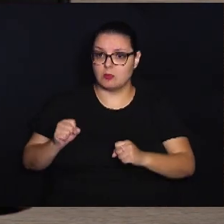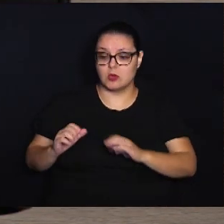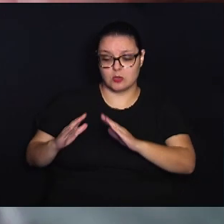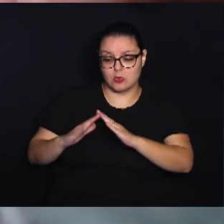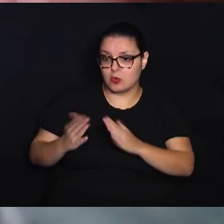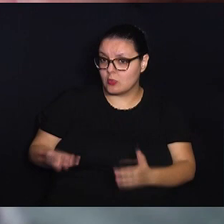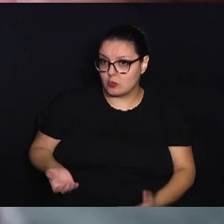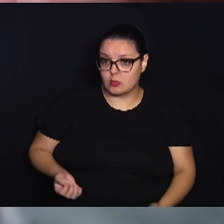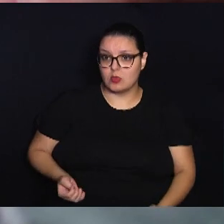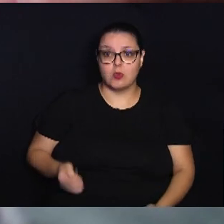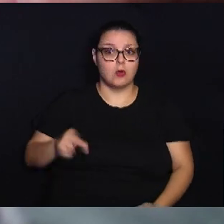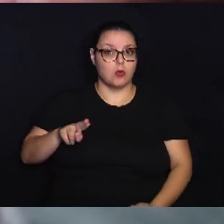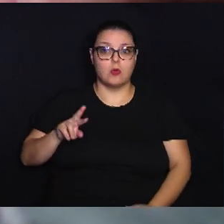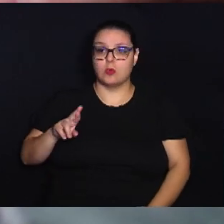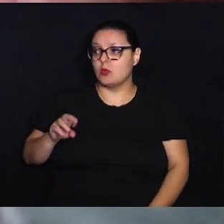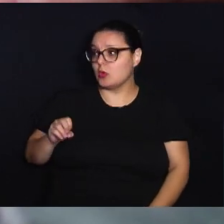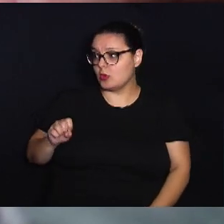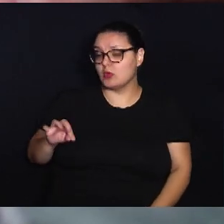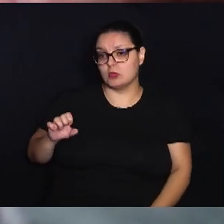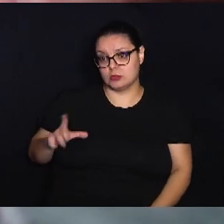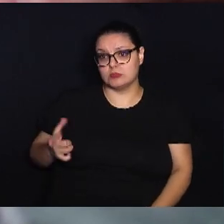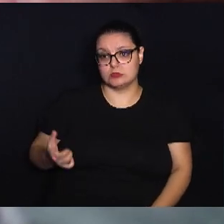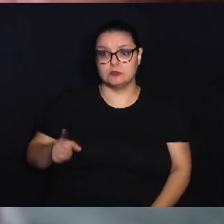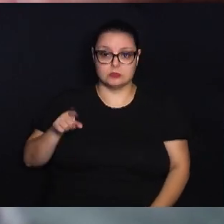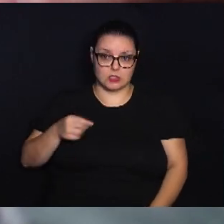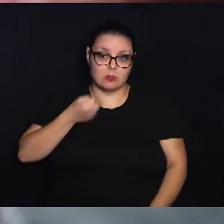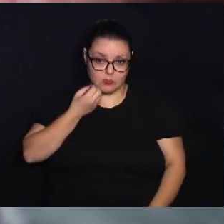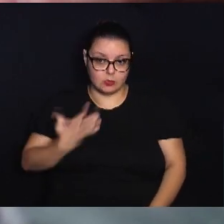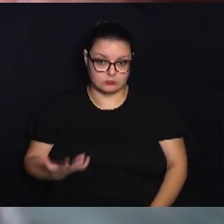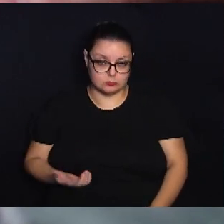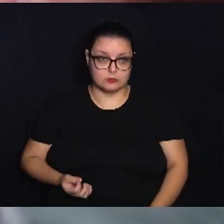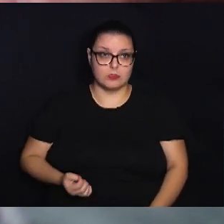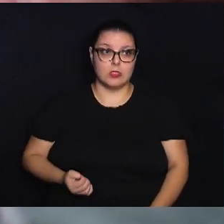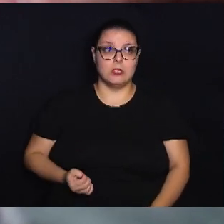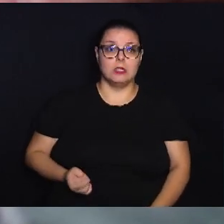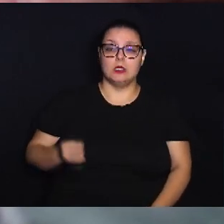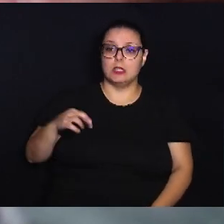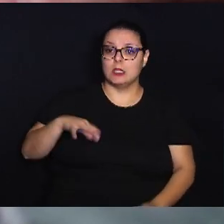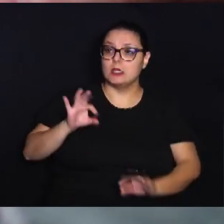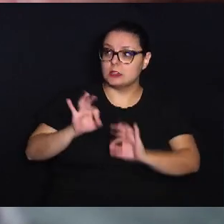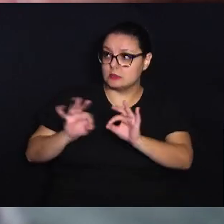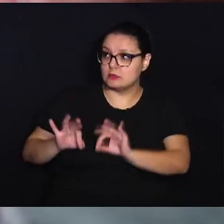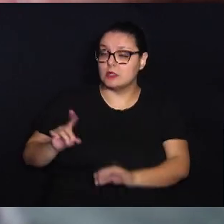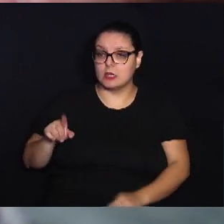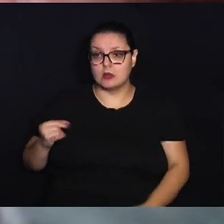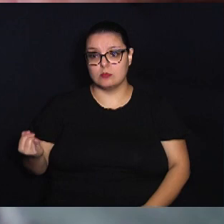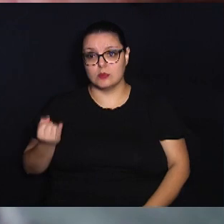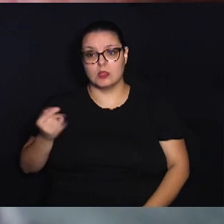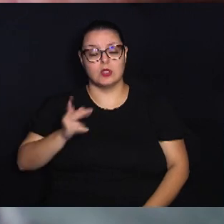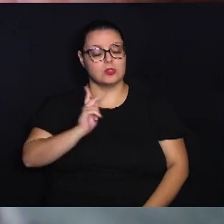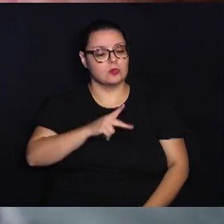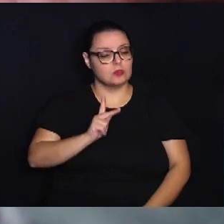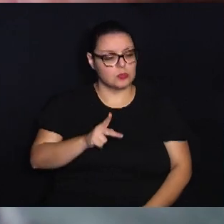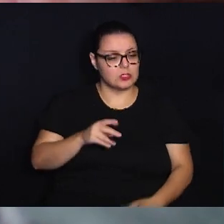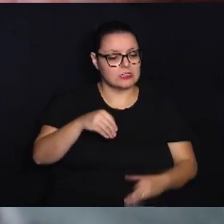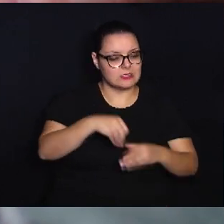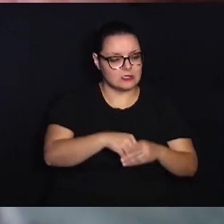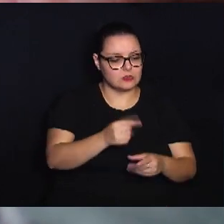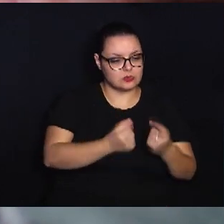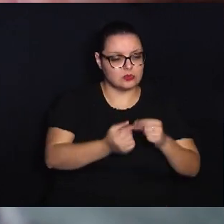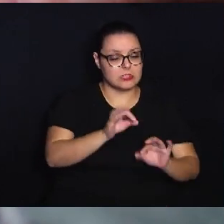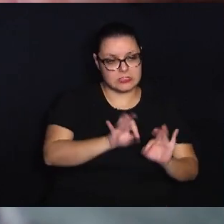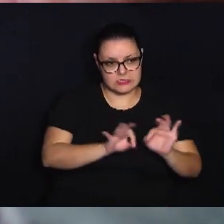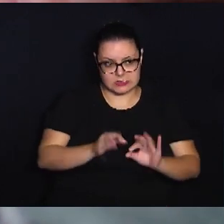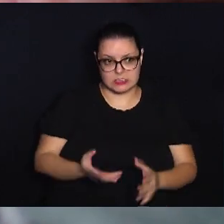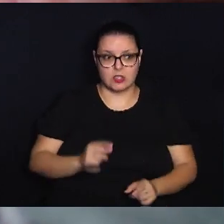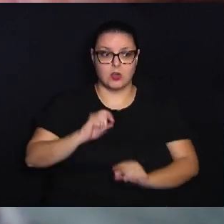contratar casas ou você pode contratar hostels, por exemplo, pelo Airbnb. Então, esse planejamento é muito interessante. E, professor, dentro desse